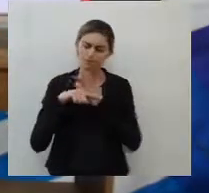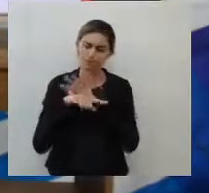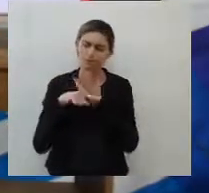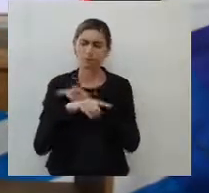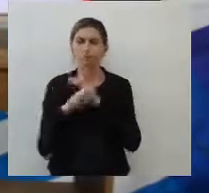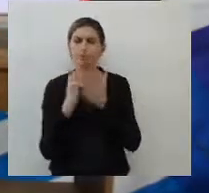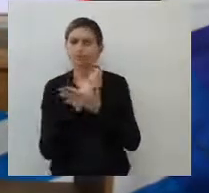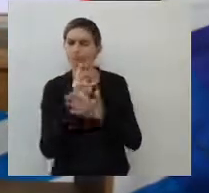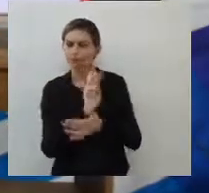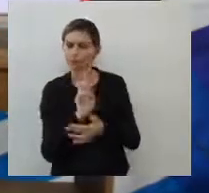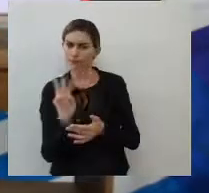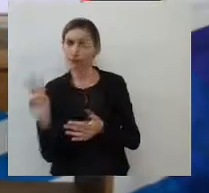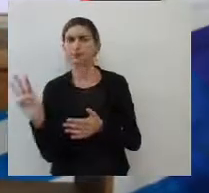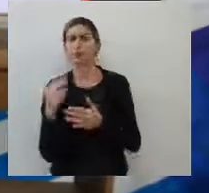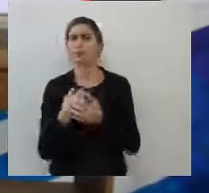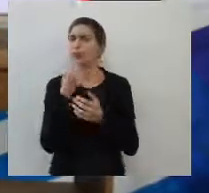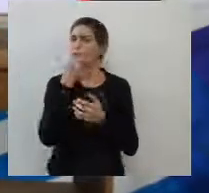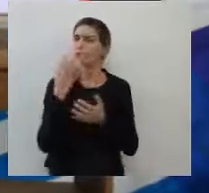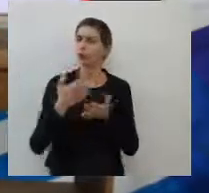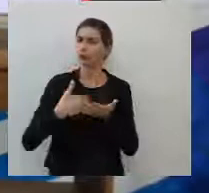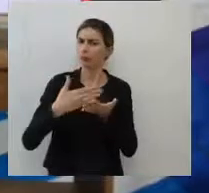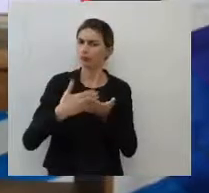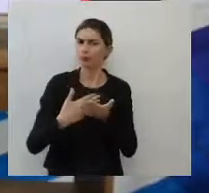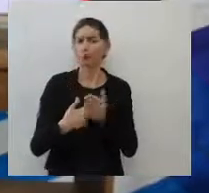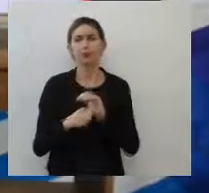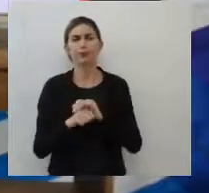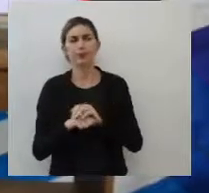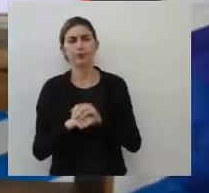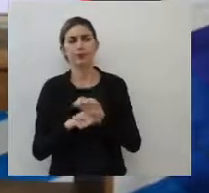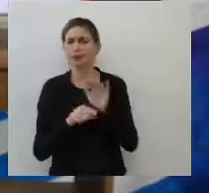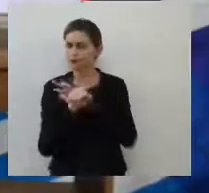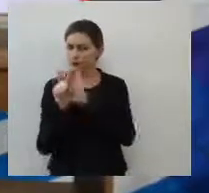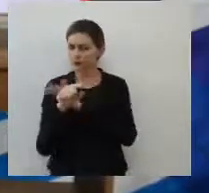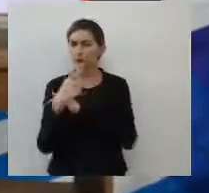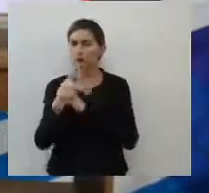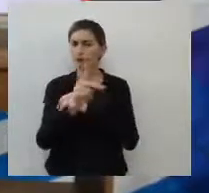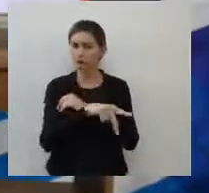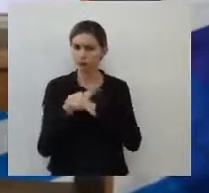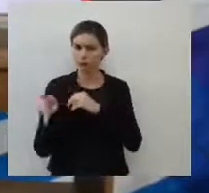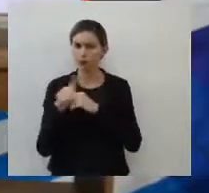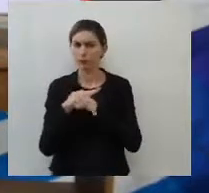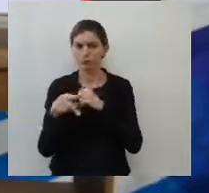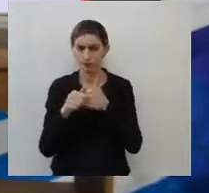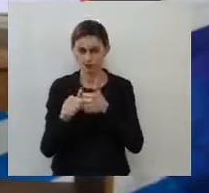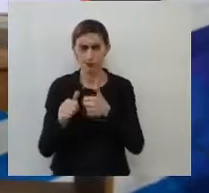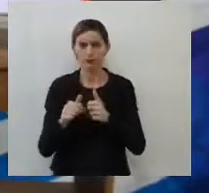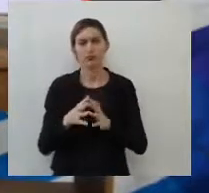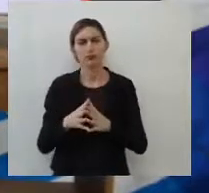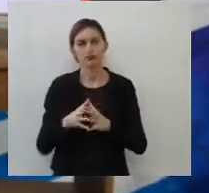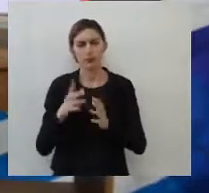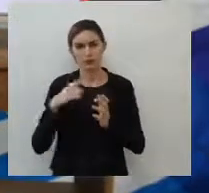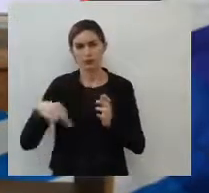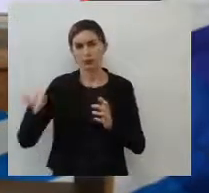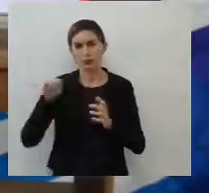bons sites. Pega bons livros. Pergunta a teus professores. Tá?